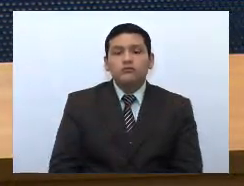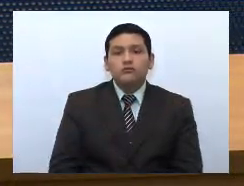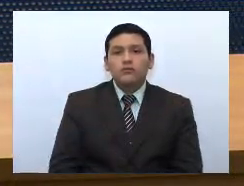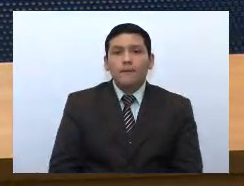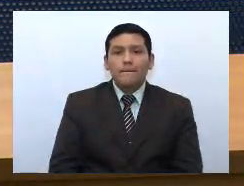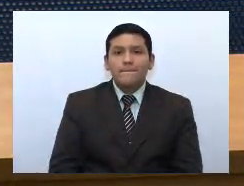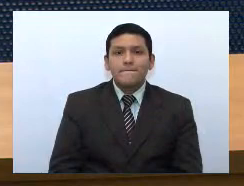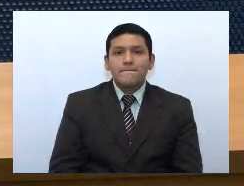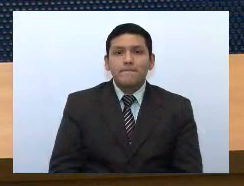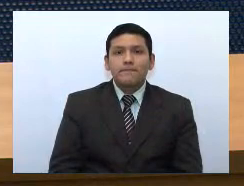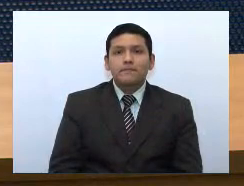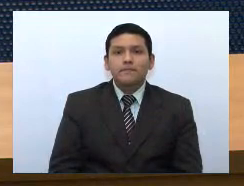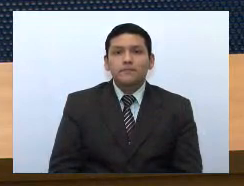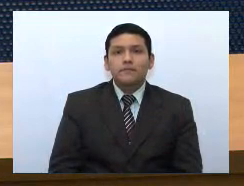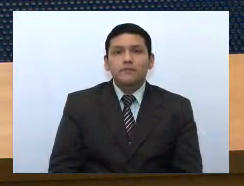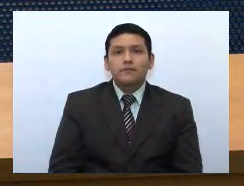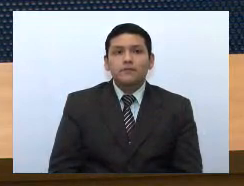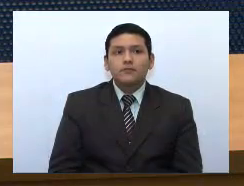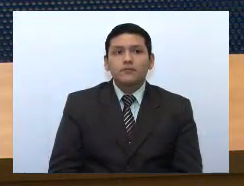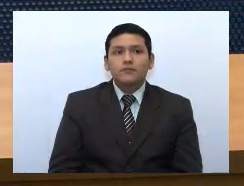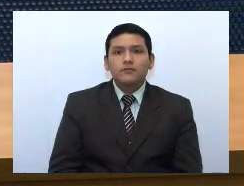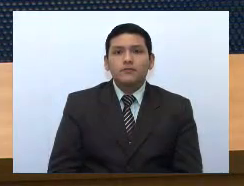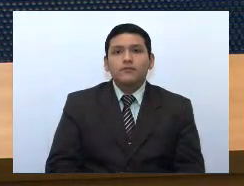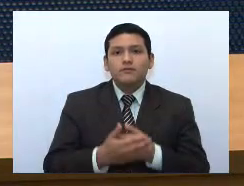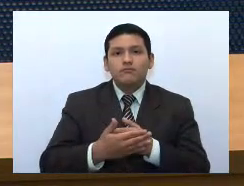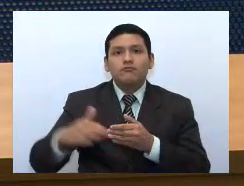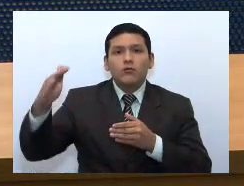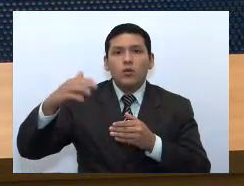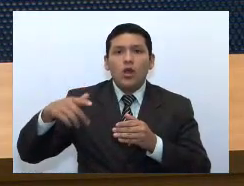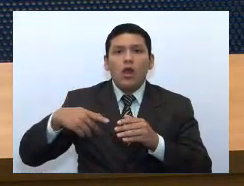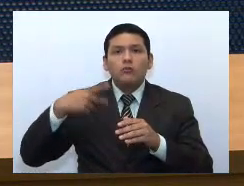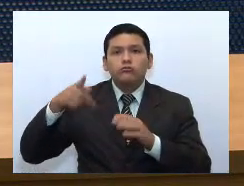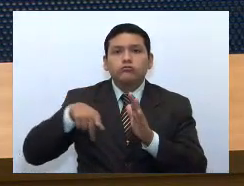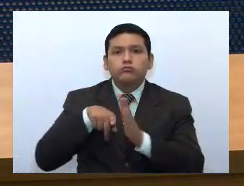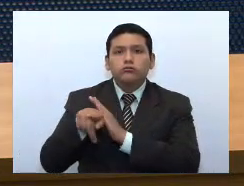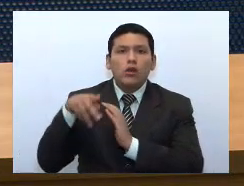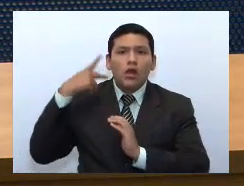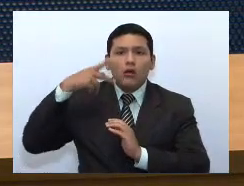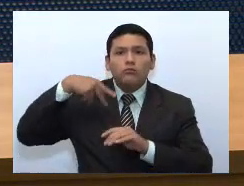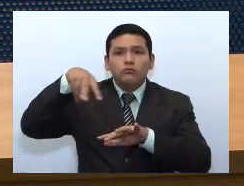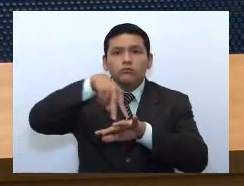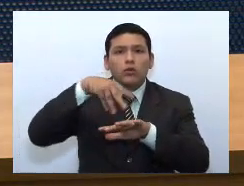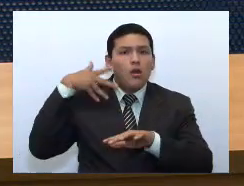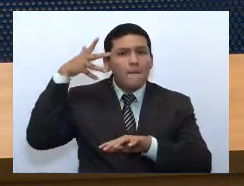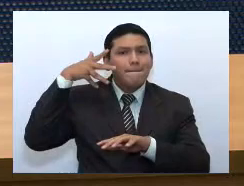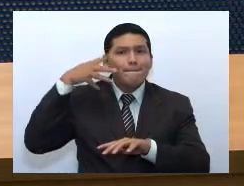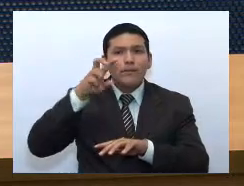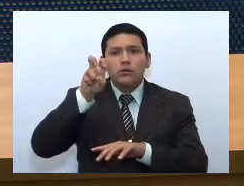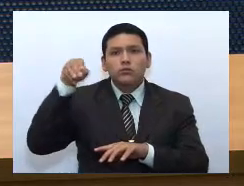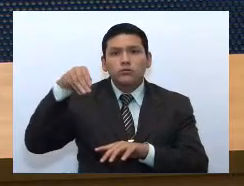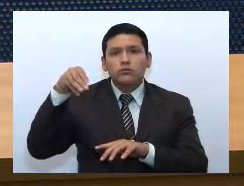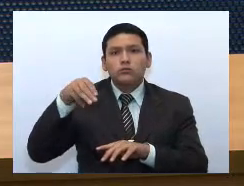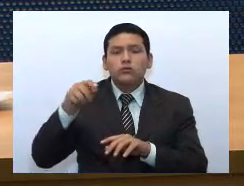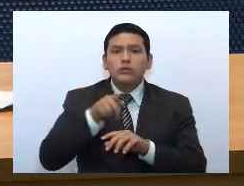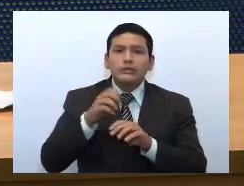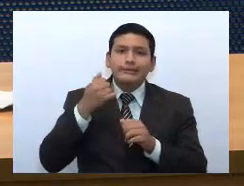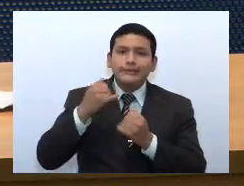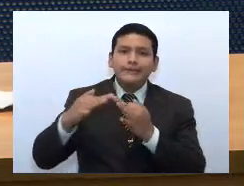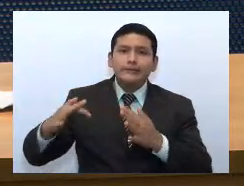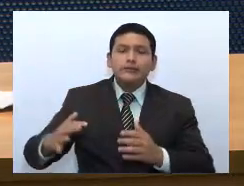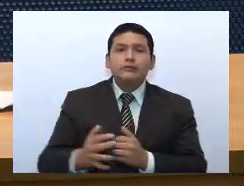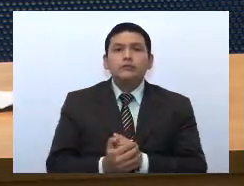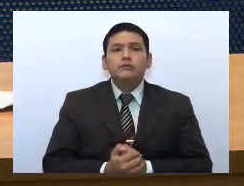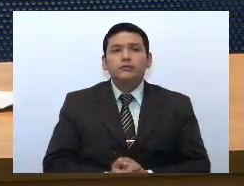passamos à parte dos questionamentos, feito pelos vereadores e pelos nobres munícipes.